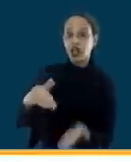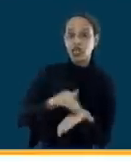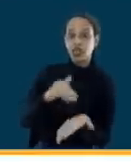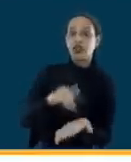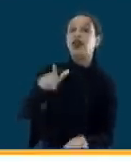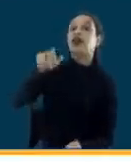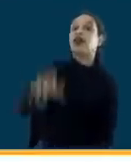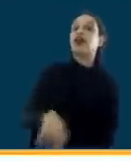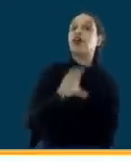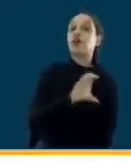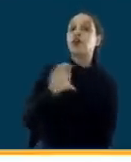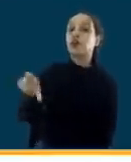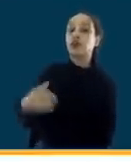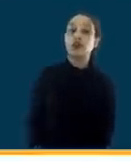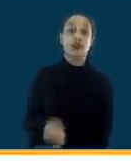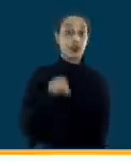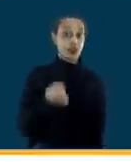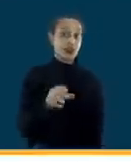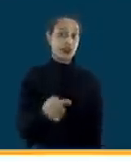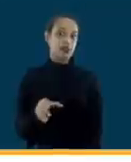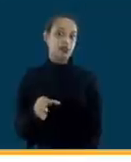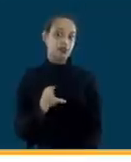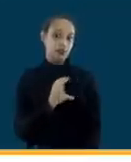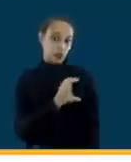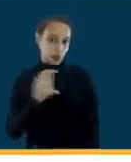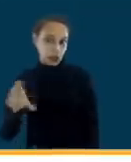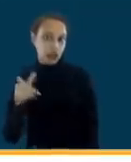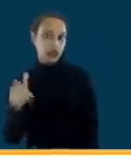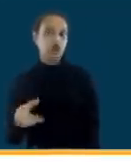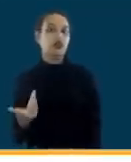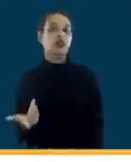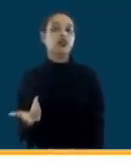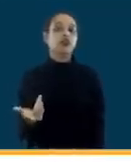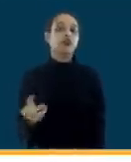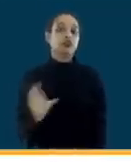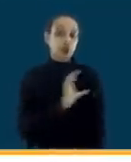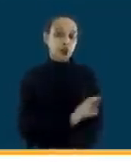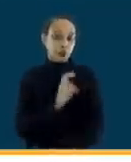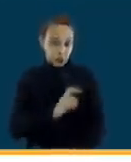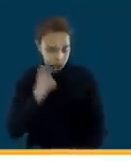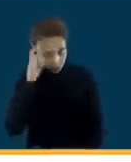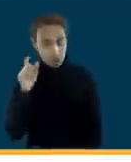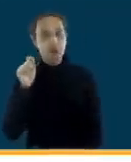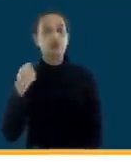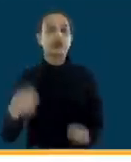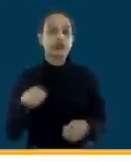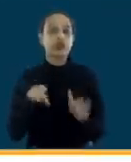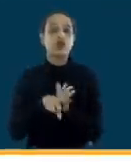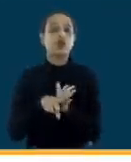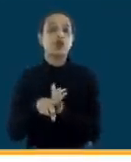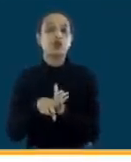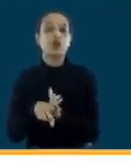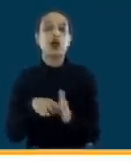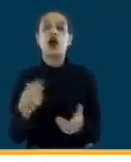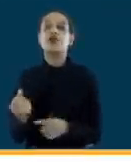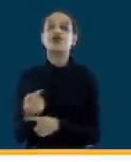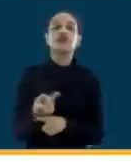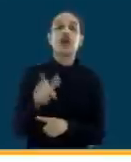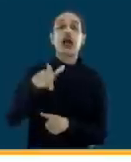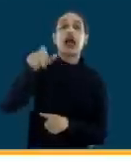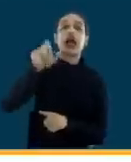ordenador? Esse ordenador de despesa da política cultural precisa procurar quem é da prefeitura que